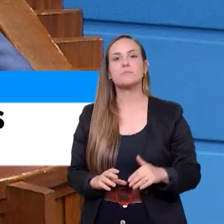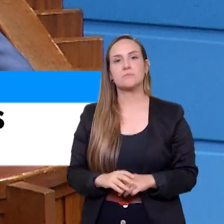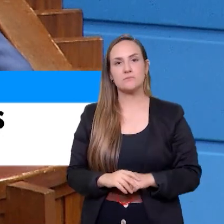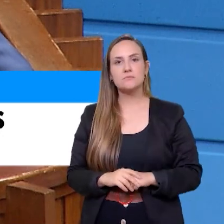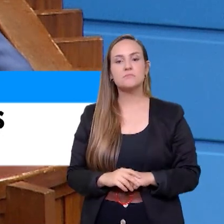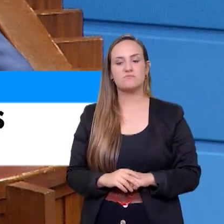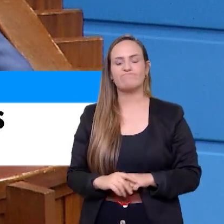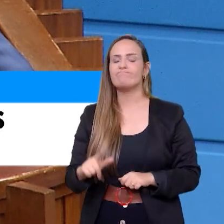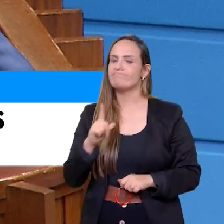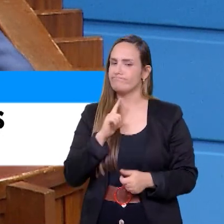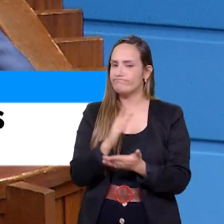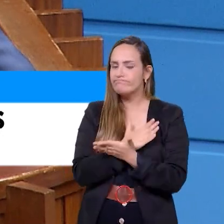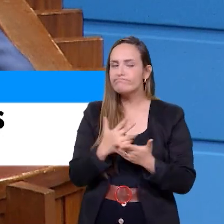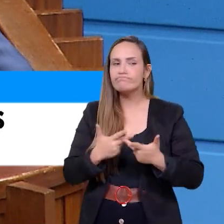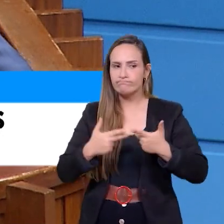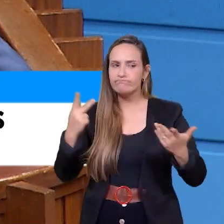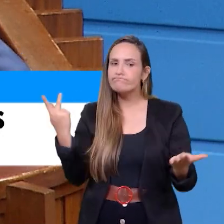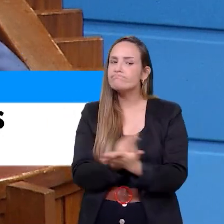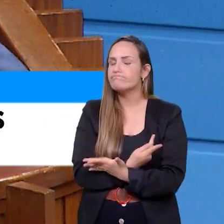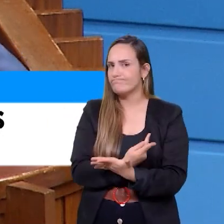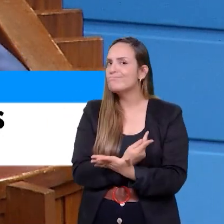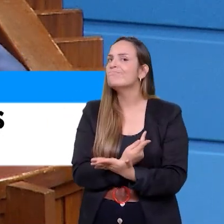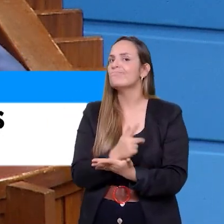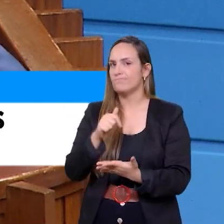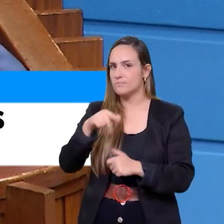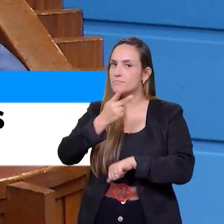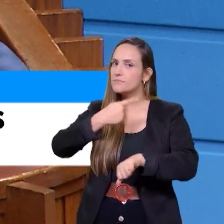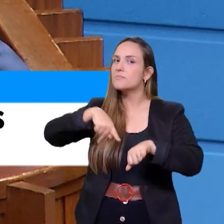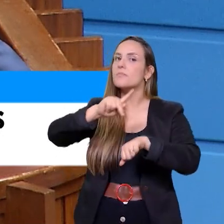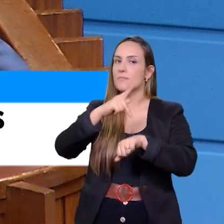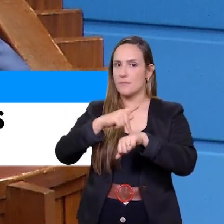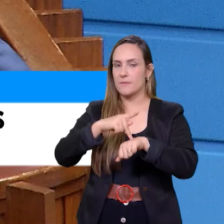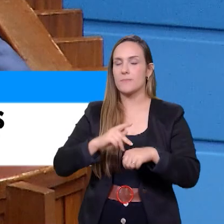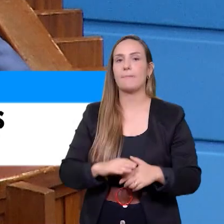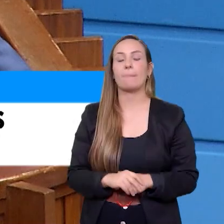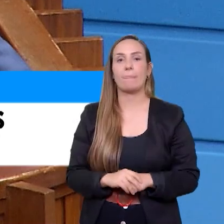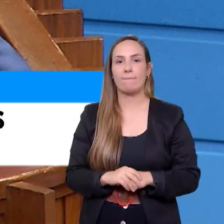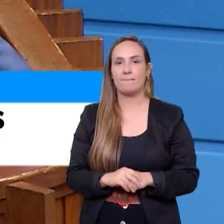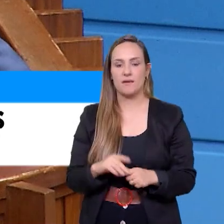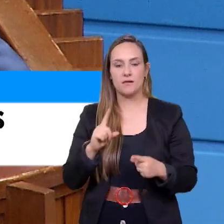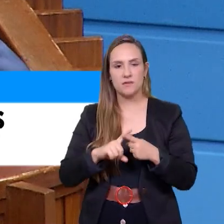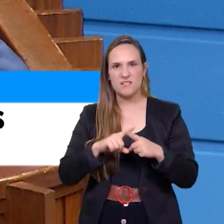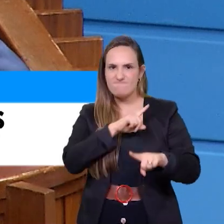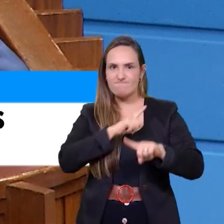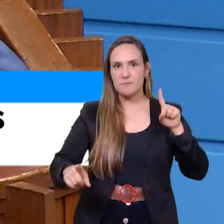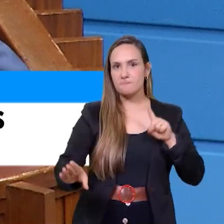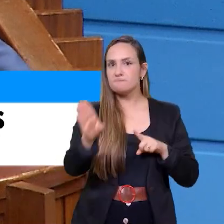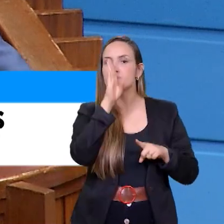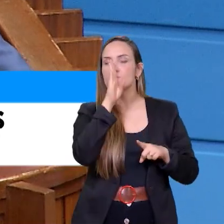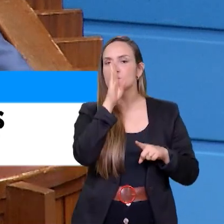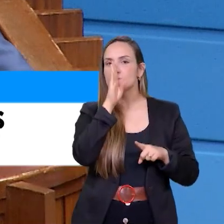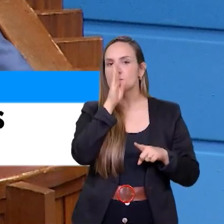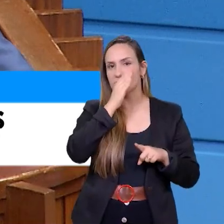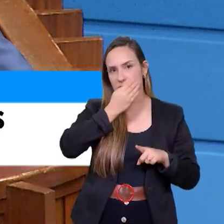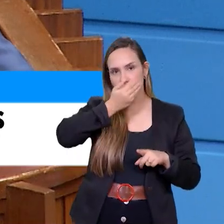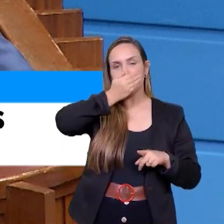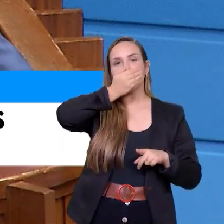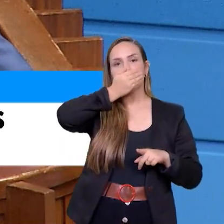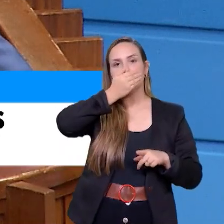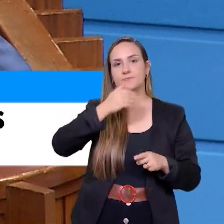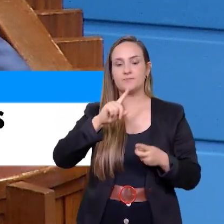que algo de errado está acontecendo no nosso país. Censura prévia,